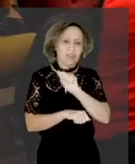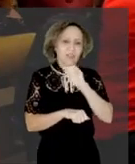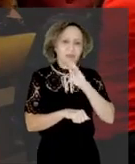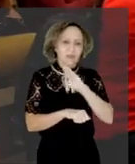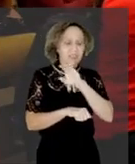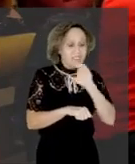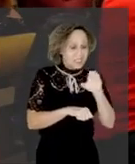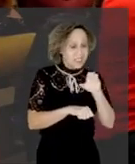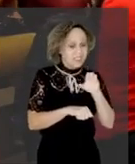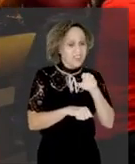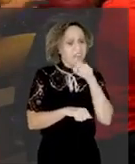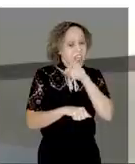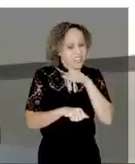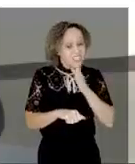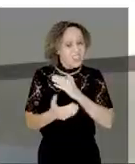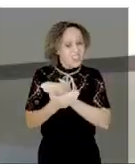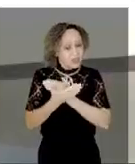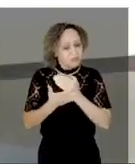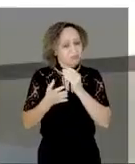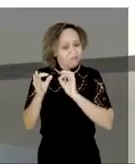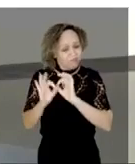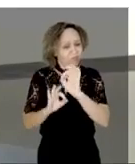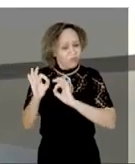Antes de dar início às falas,